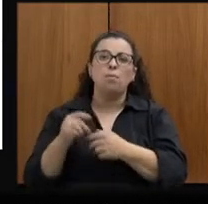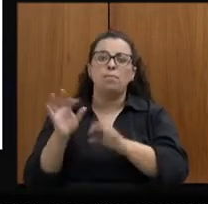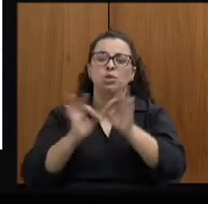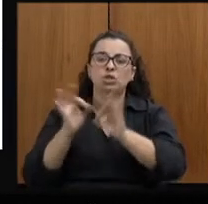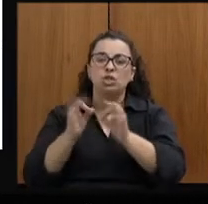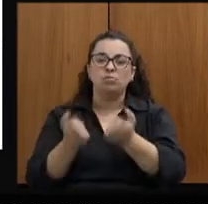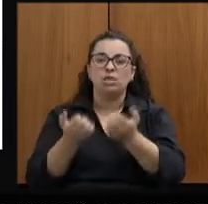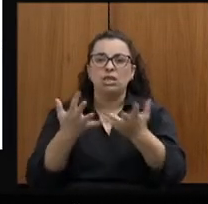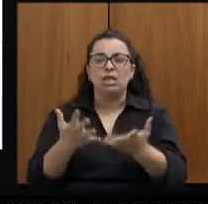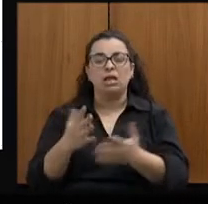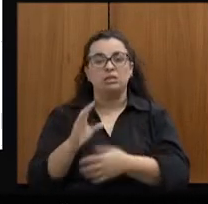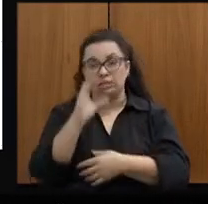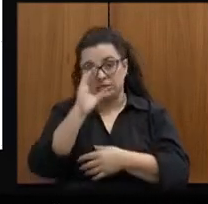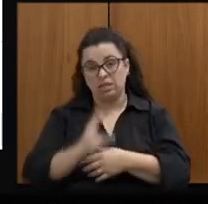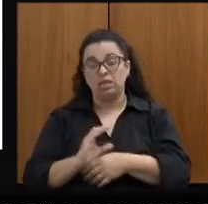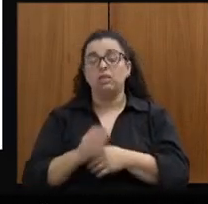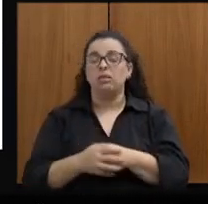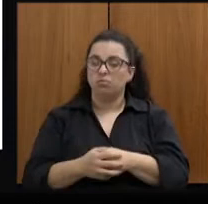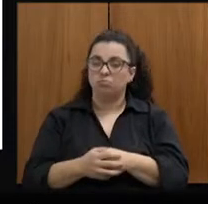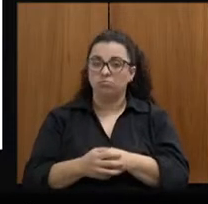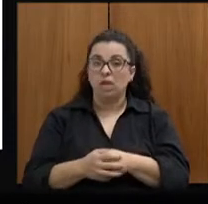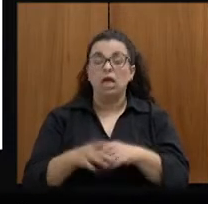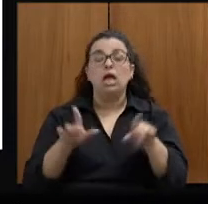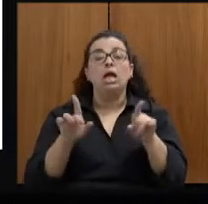Desculpa. E para também,